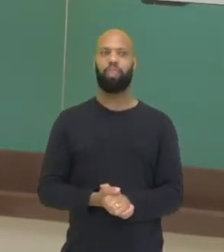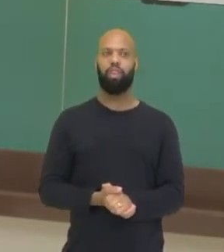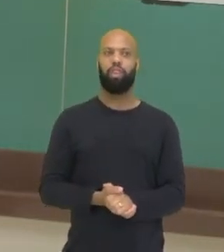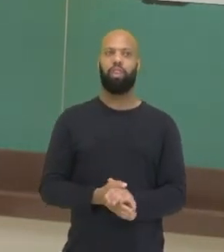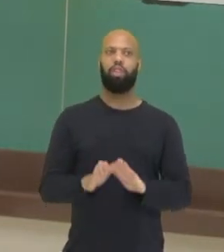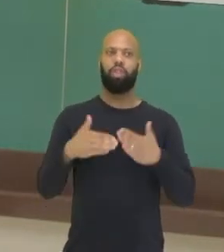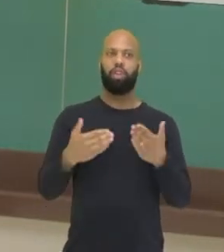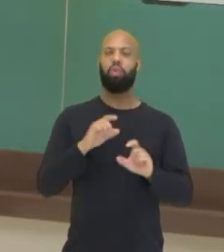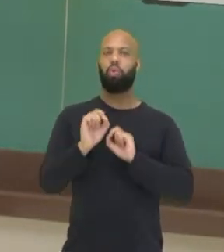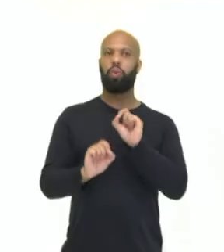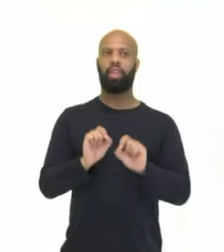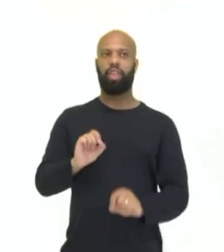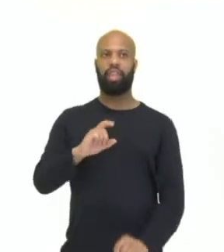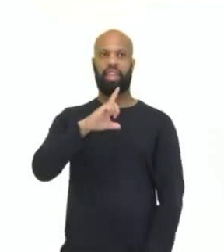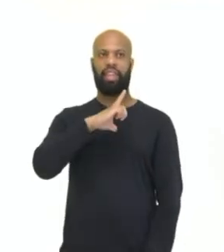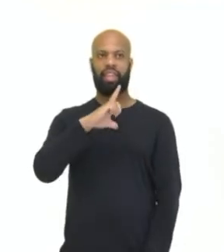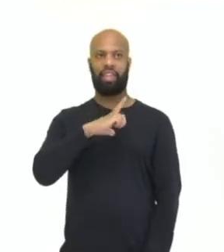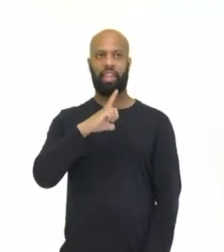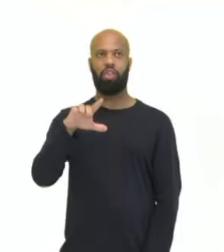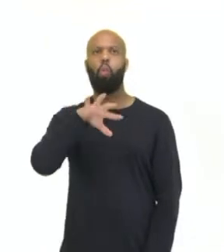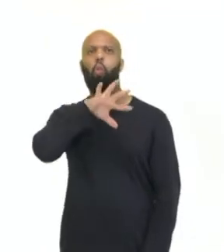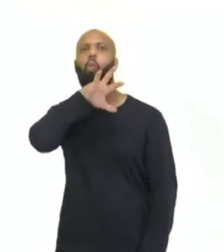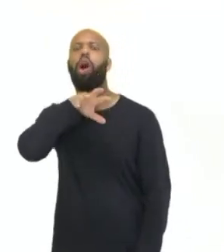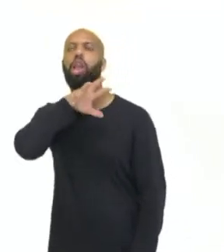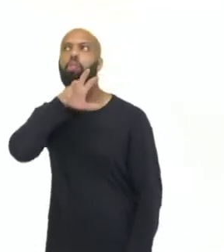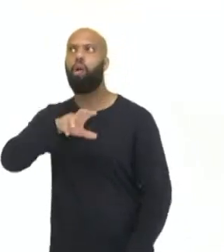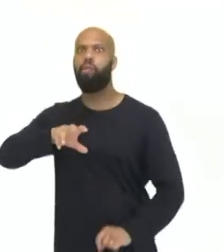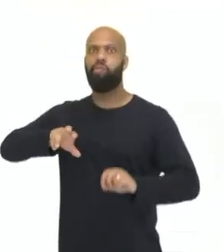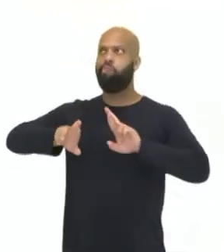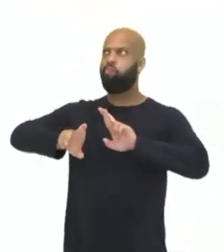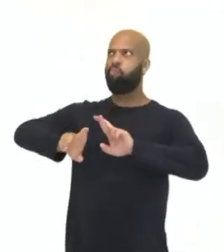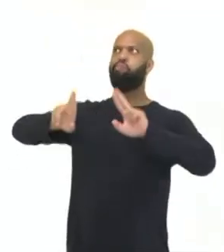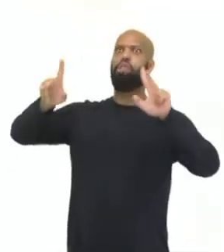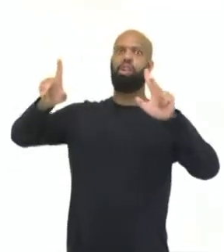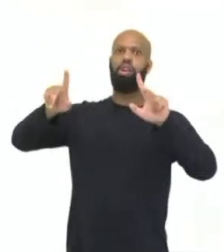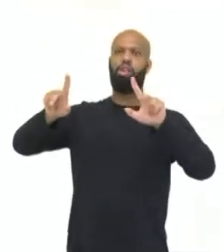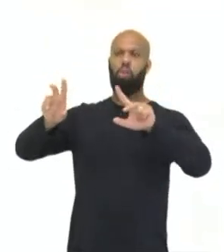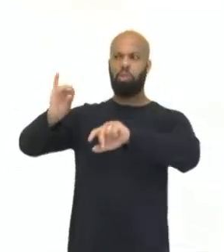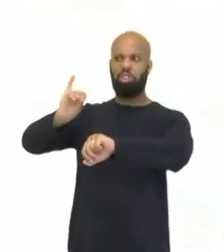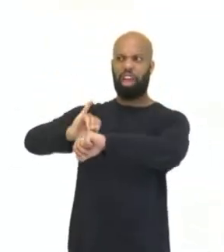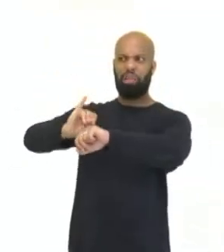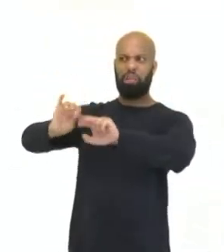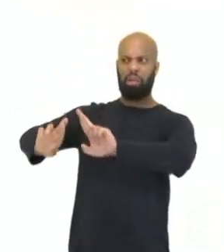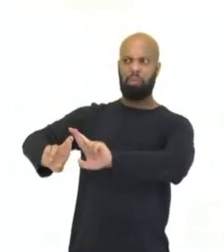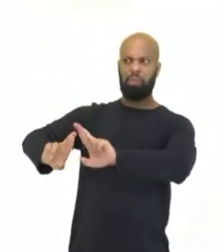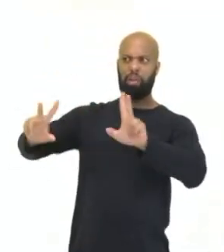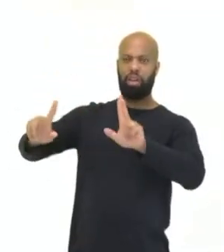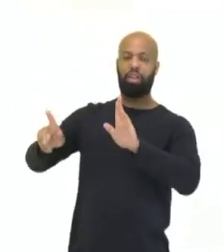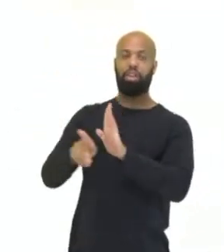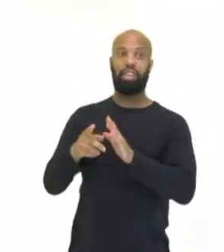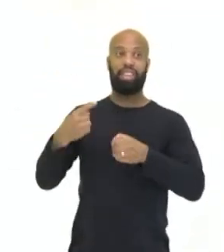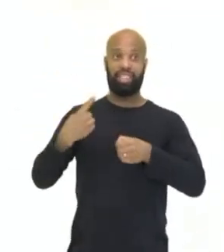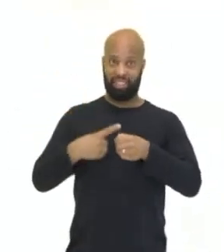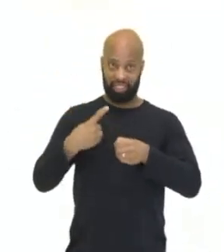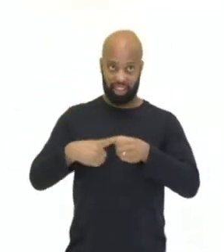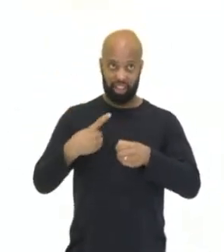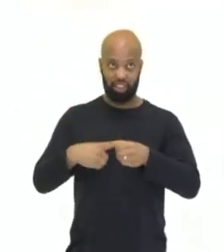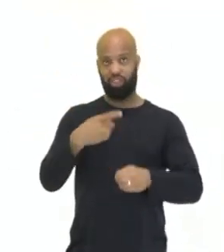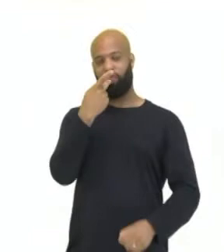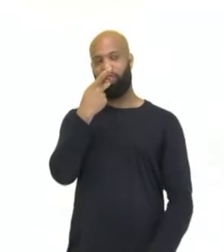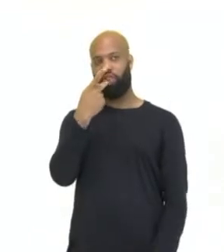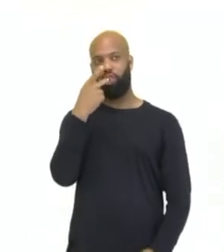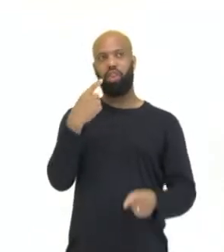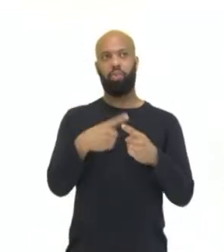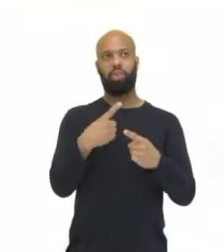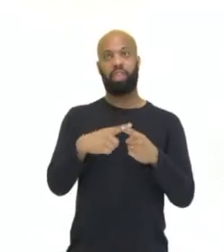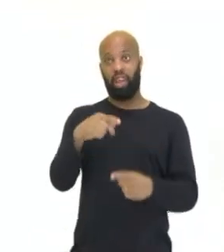Olha lá. Então foi o aparecimento de um animal estranho em uma das cidades mencionadas, da qual o